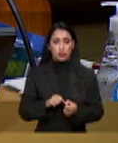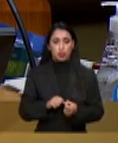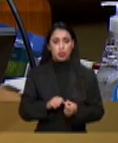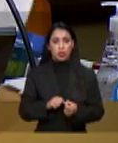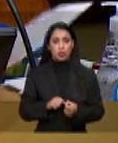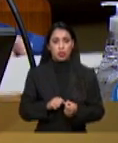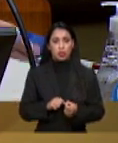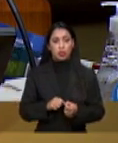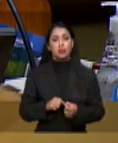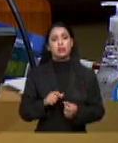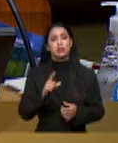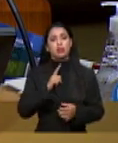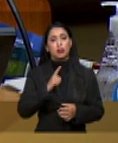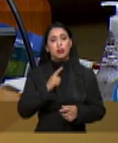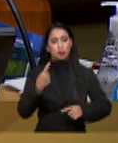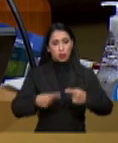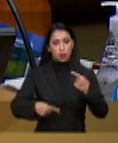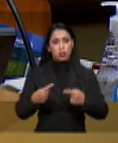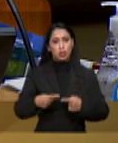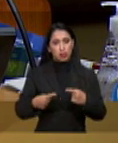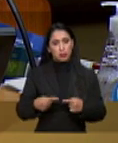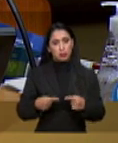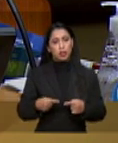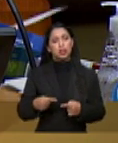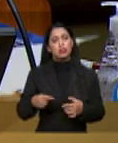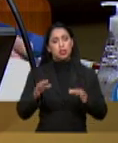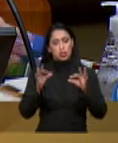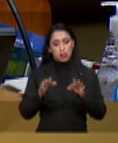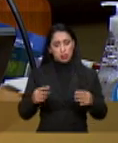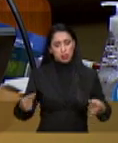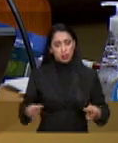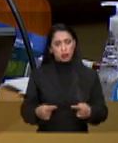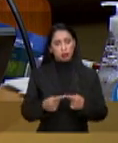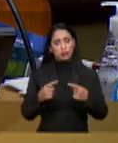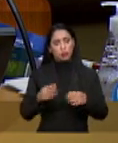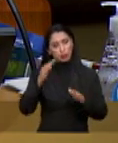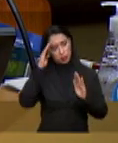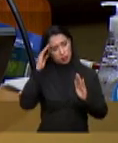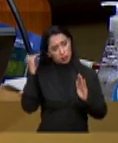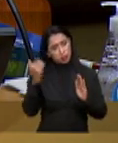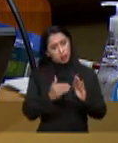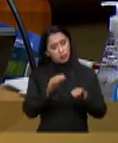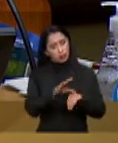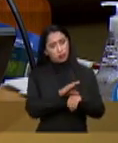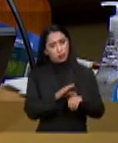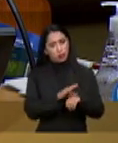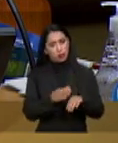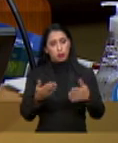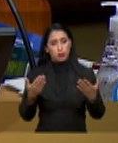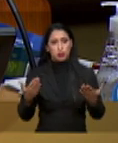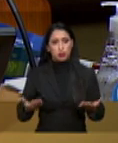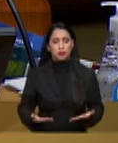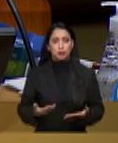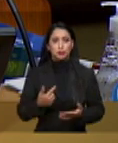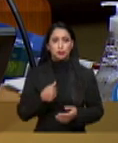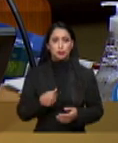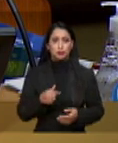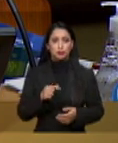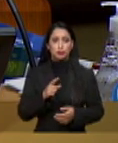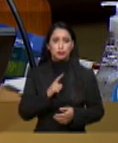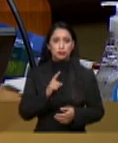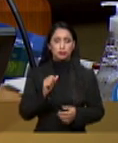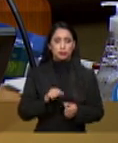discricionariedade política dentro dos limites da Constituição. Assim, eu faço uma